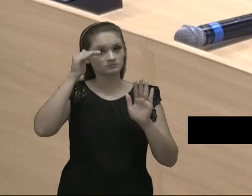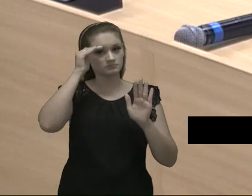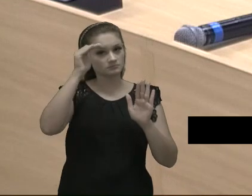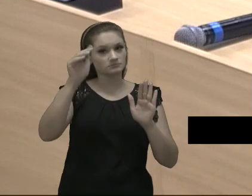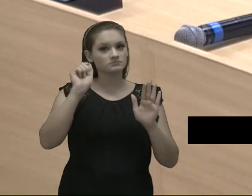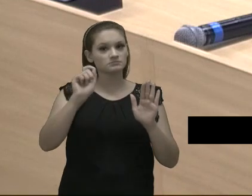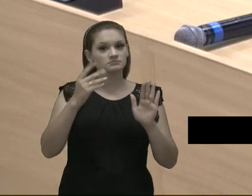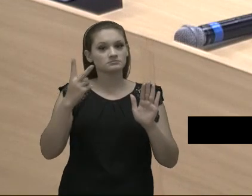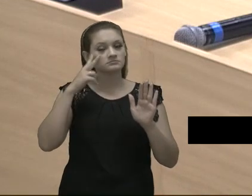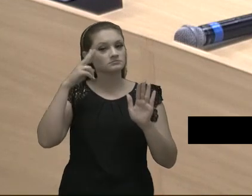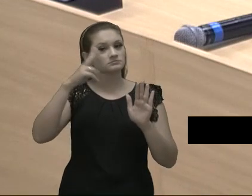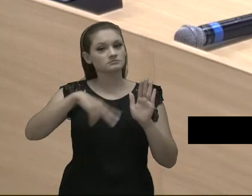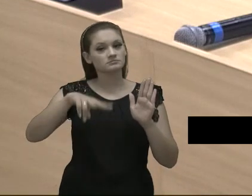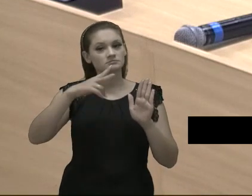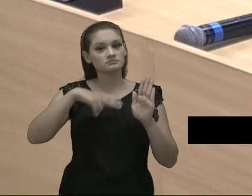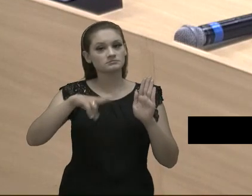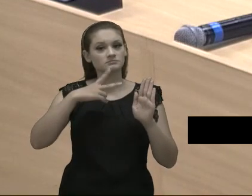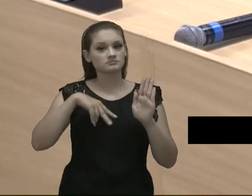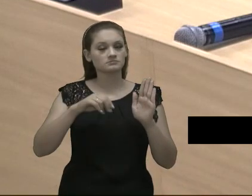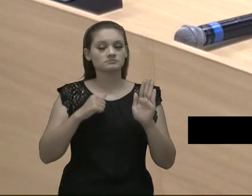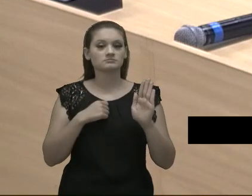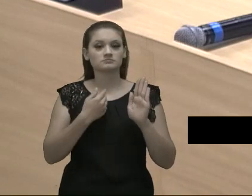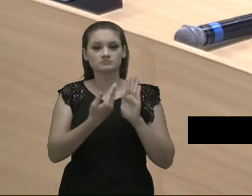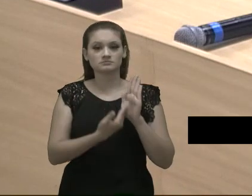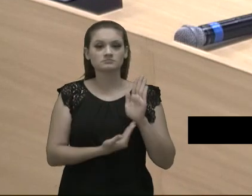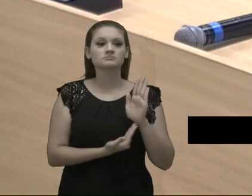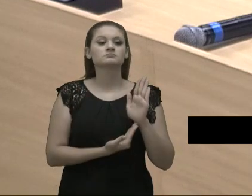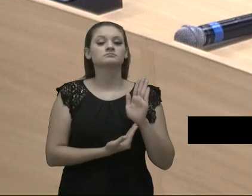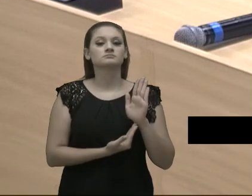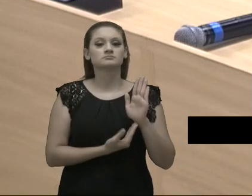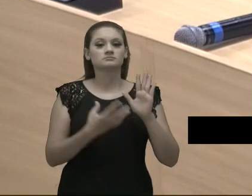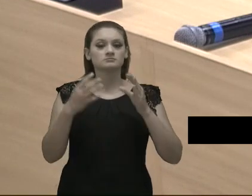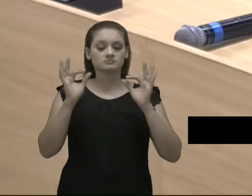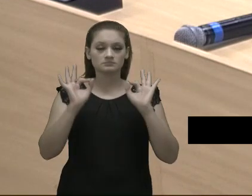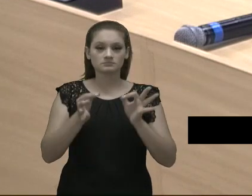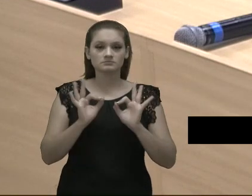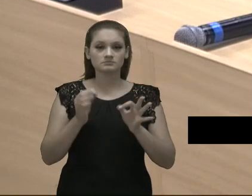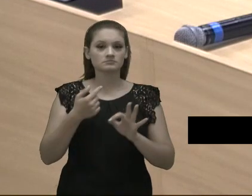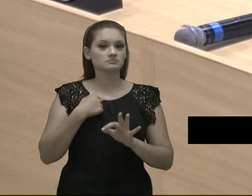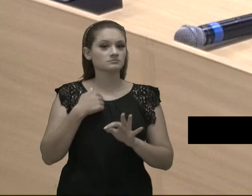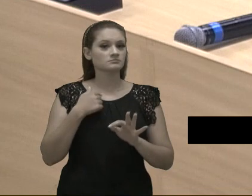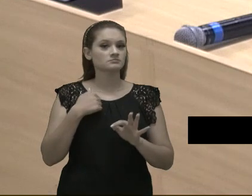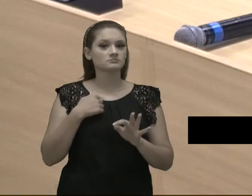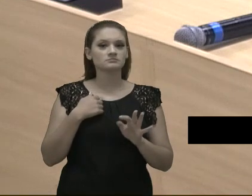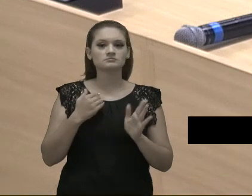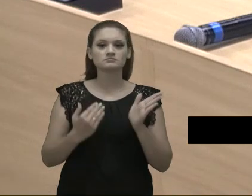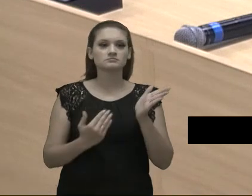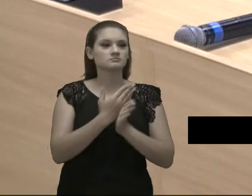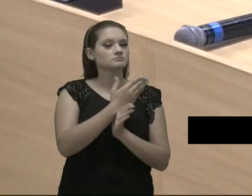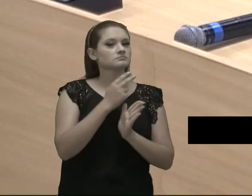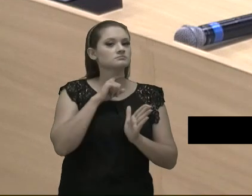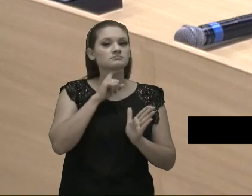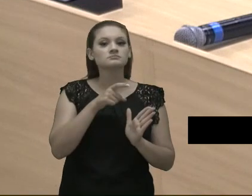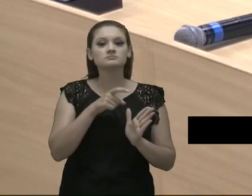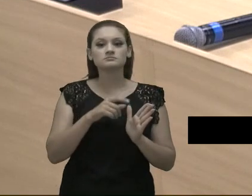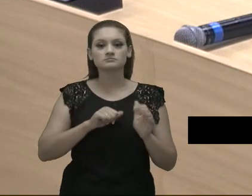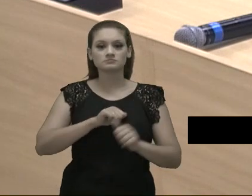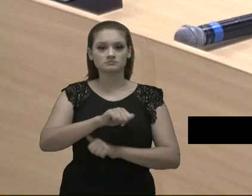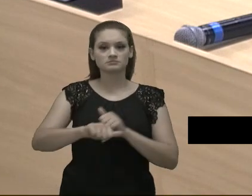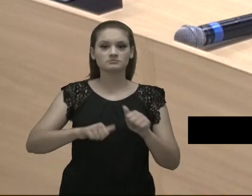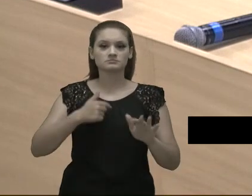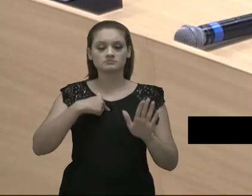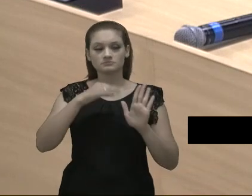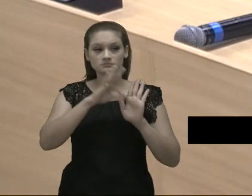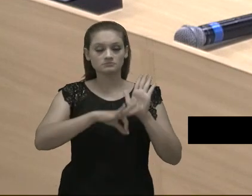para ver, tá? Estou com a lista, tá tudo certinho. Eu não passo ninguém na frente, pelo contrário. Eu vou